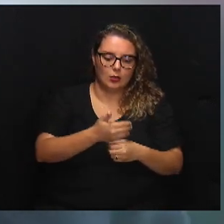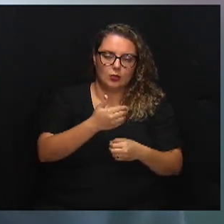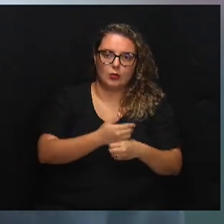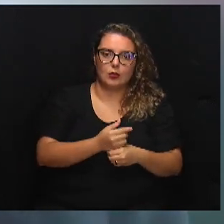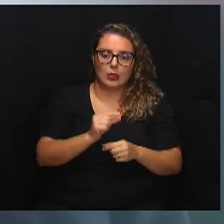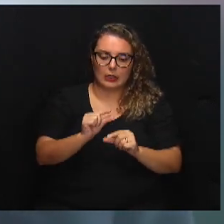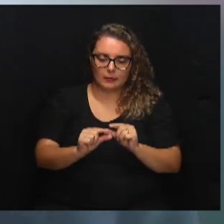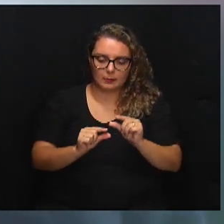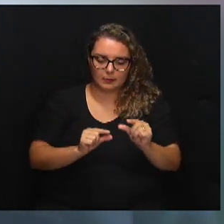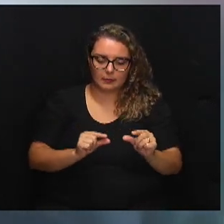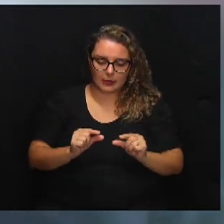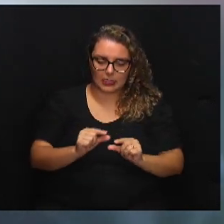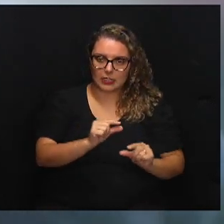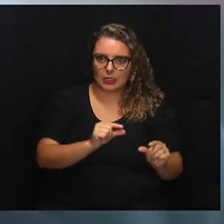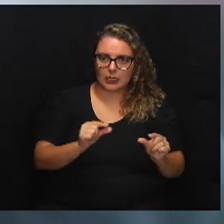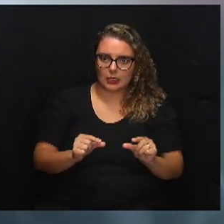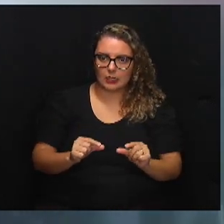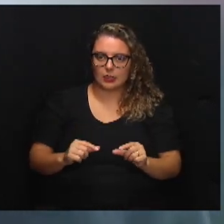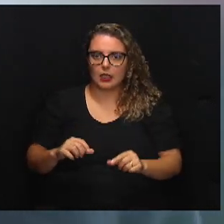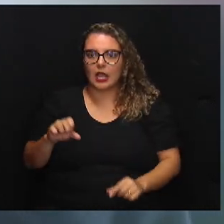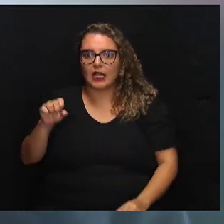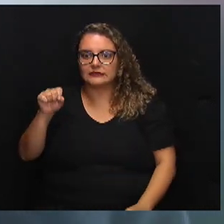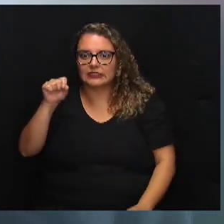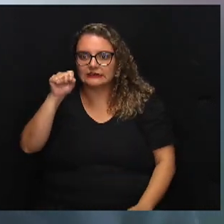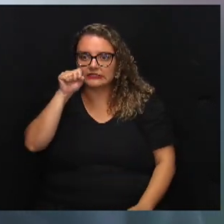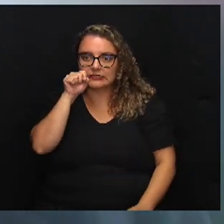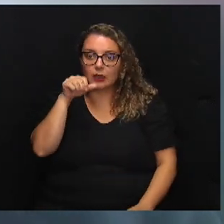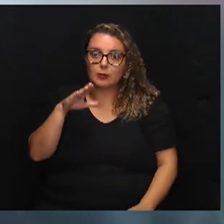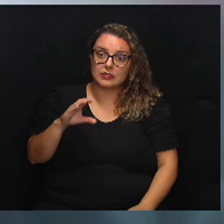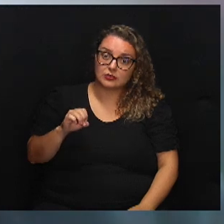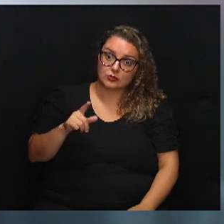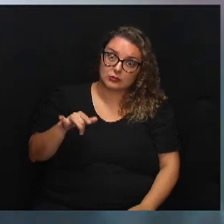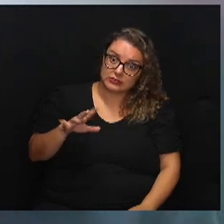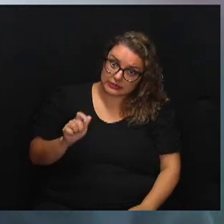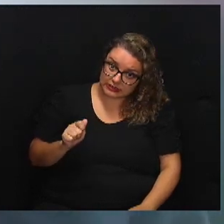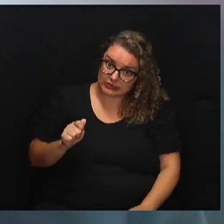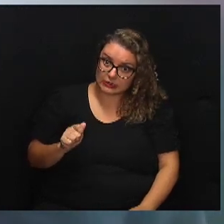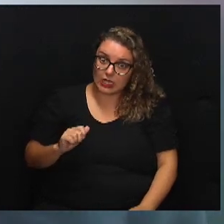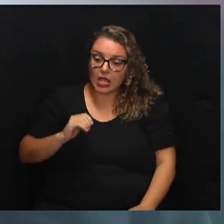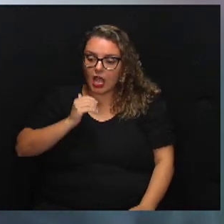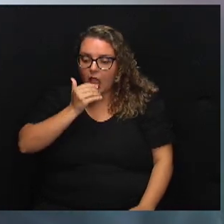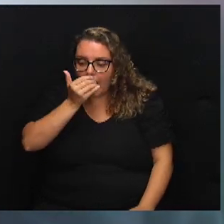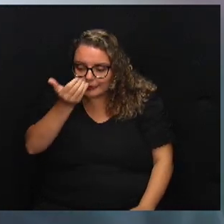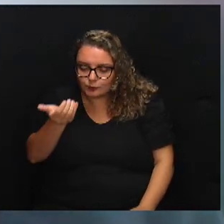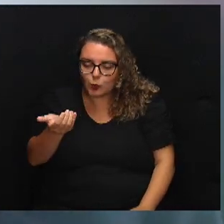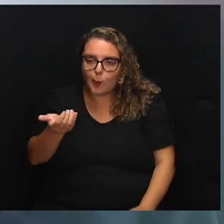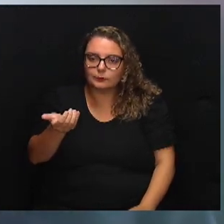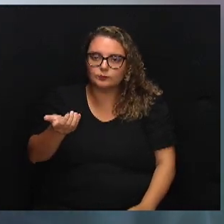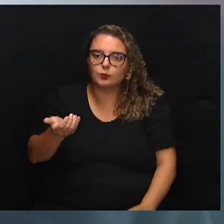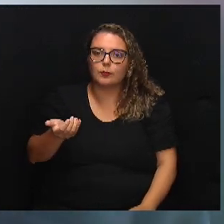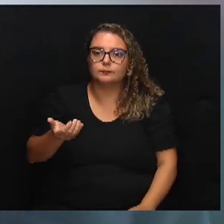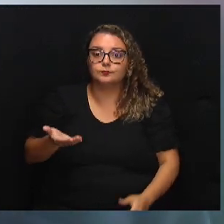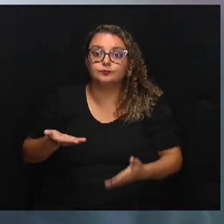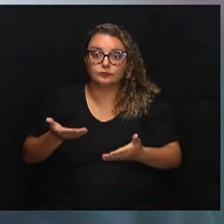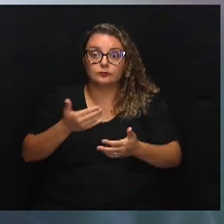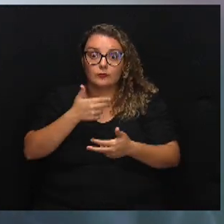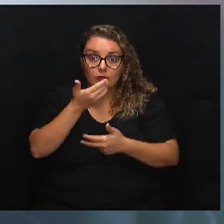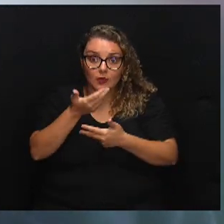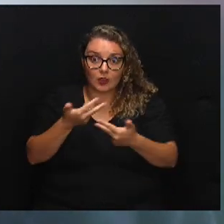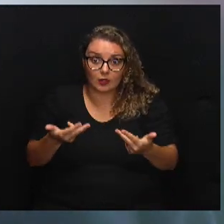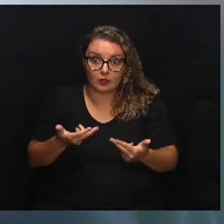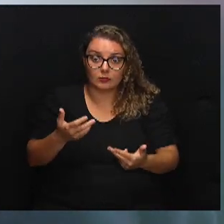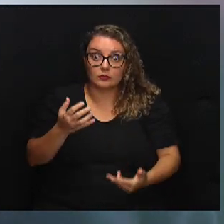não é? Uma cenoura mais cozida, um pedaço de maçã, quando está dando uma fruta, para que a